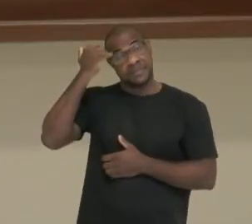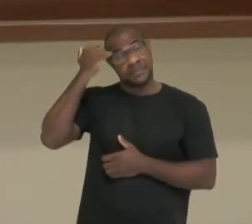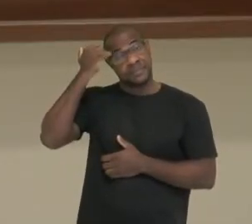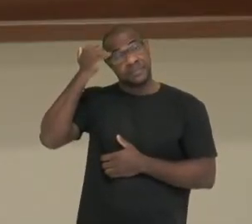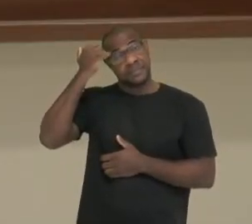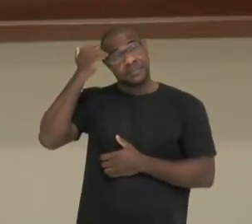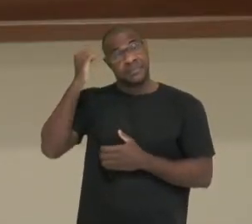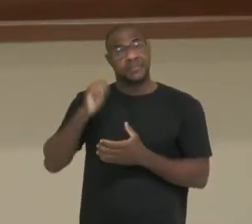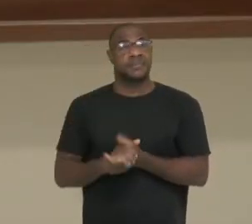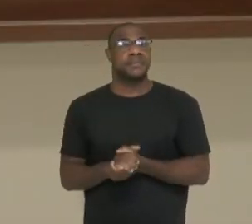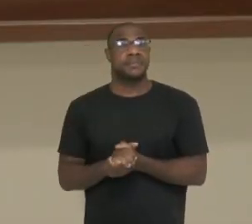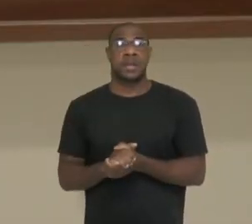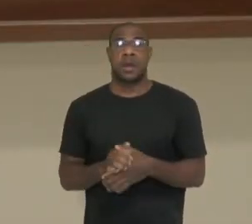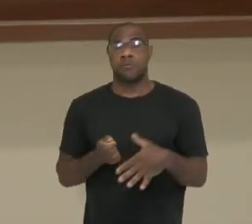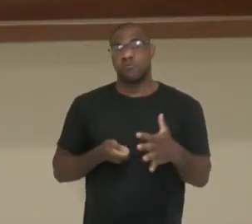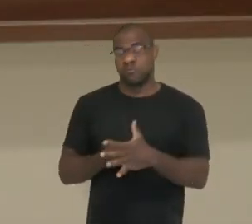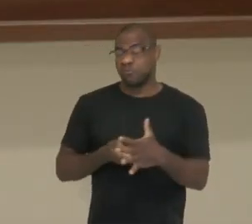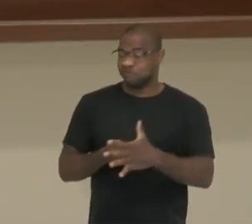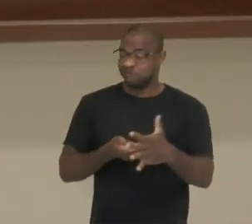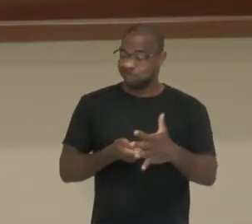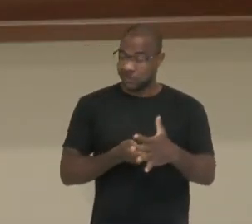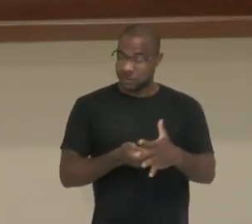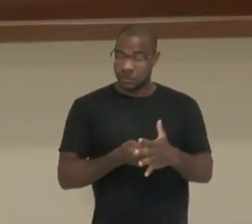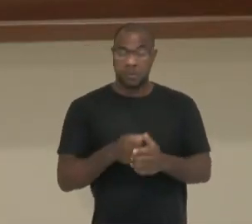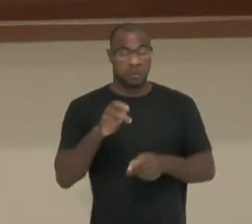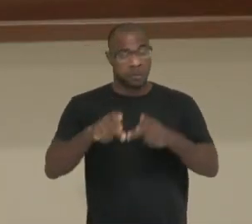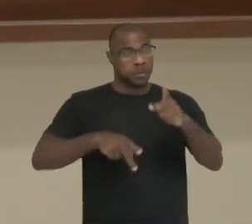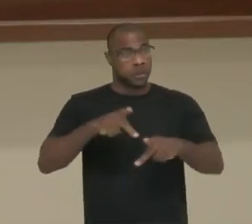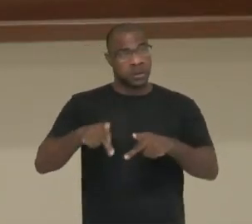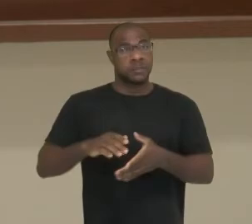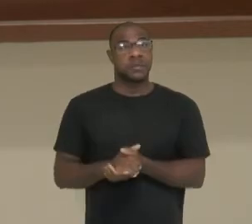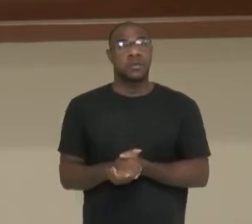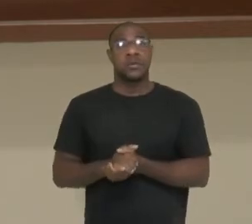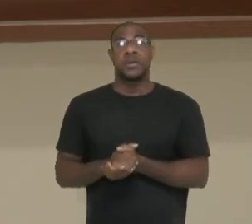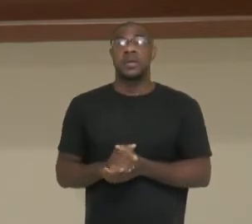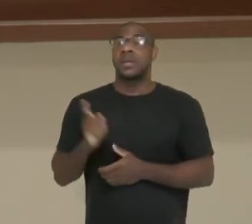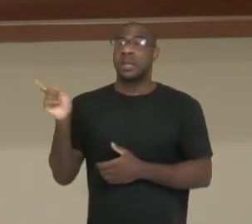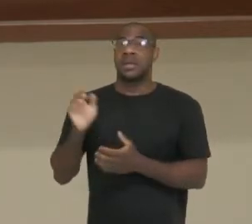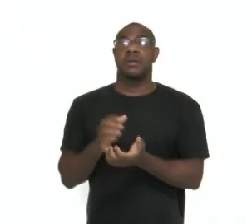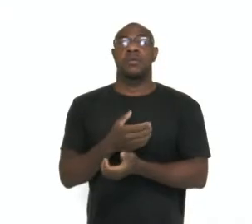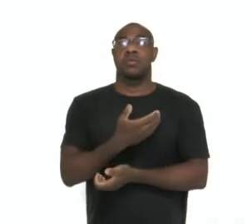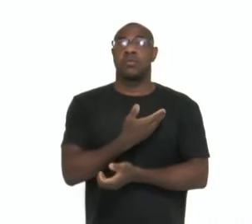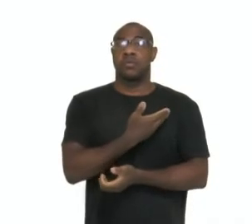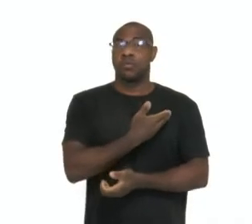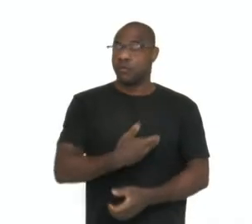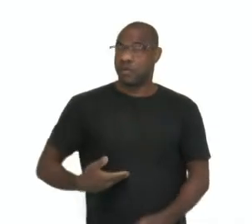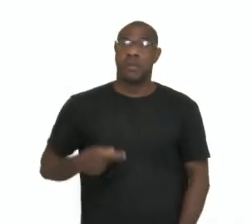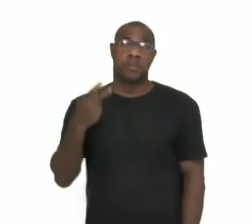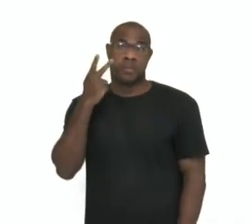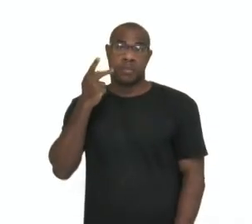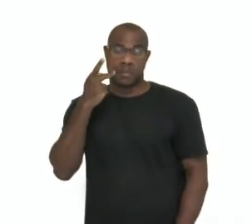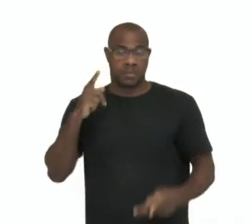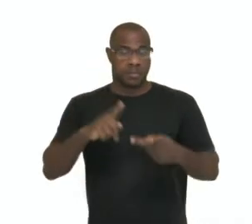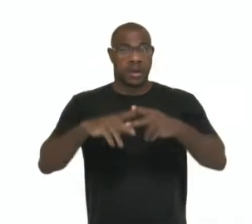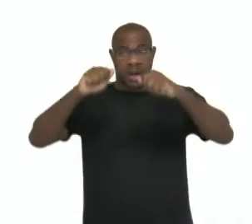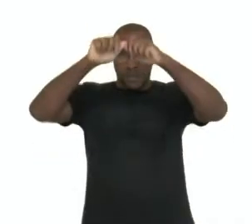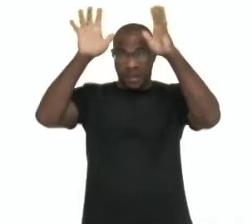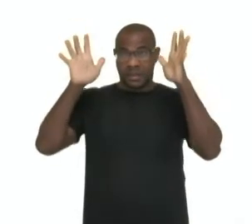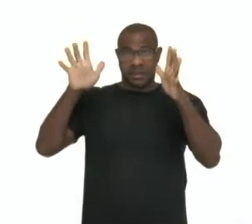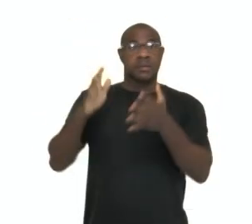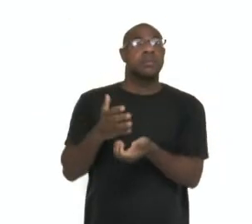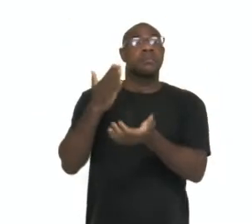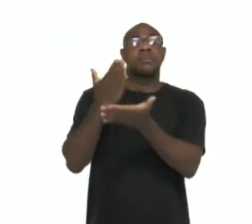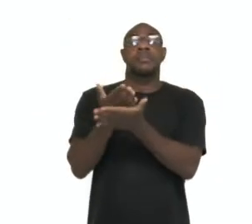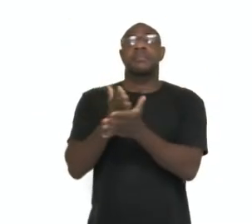Sob uma forte pressão popular, o governo do Ceará e logo depois do Amazonas, eles vão